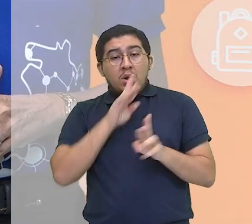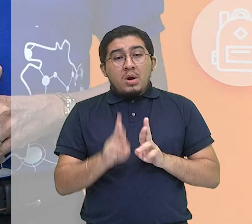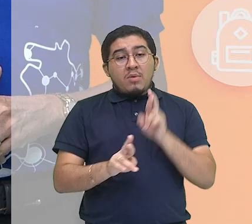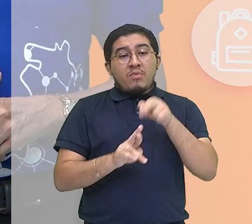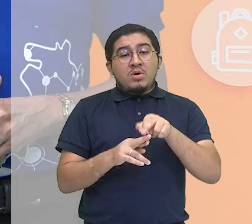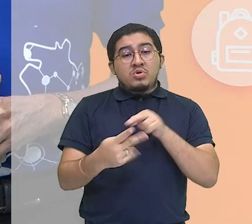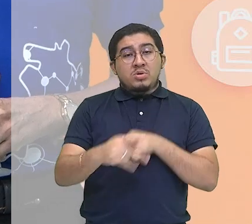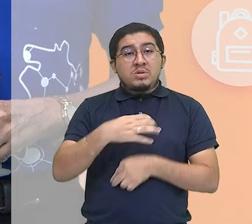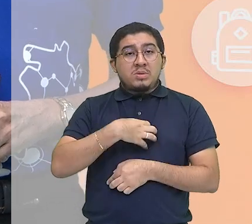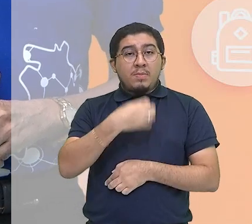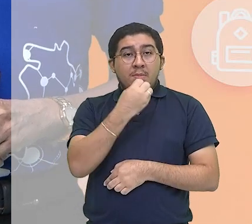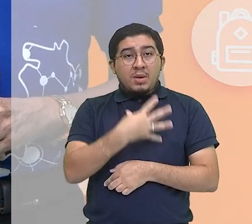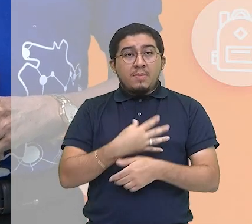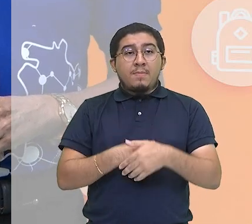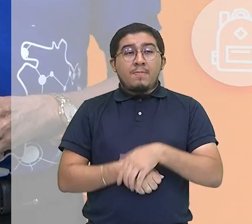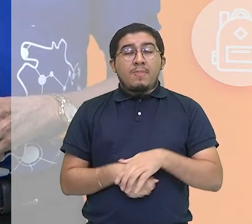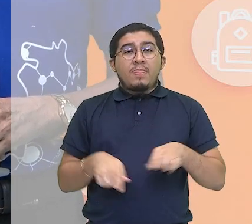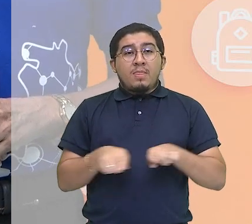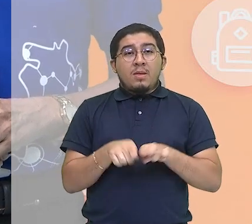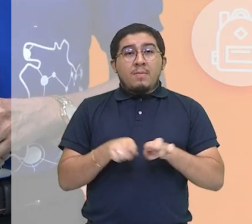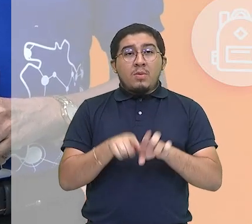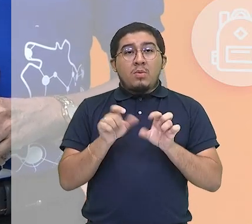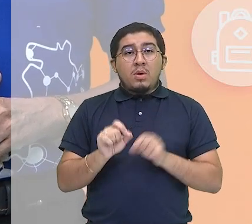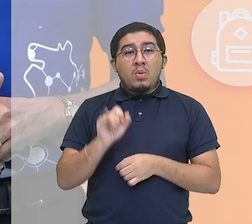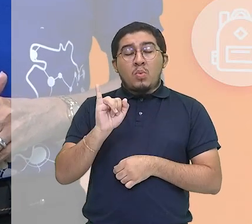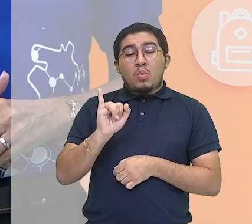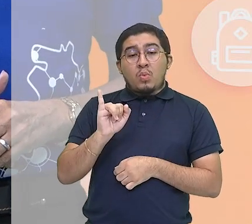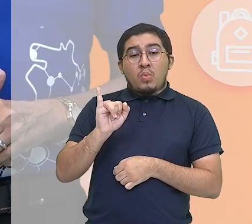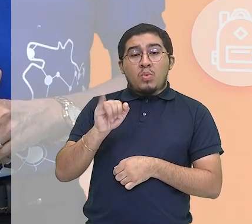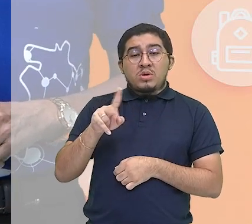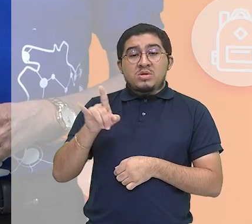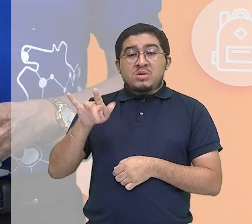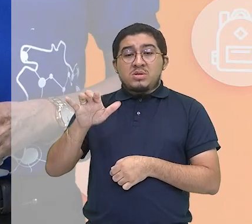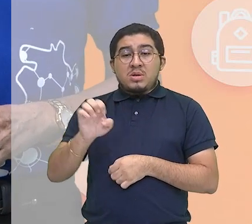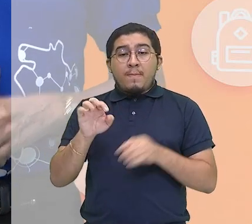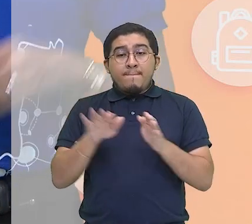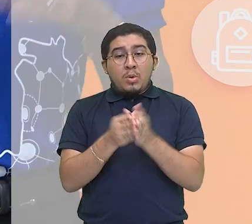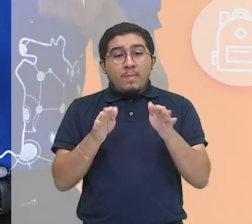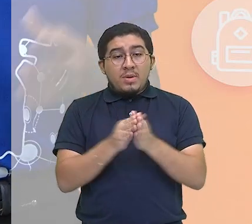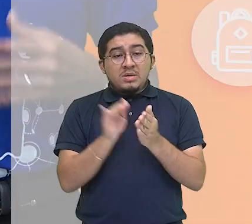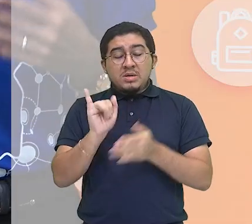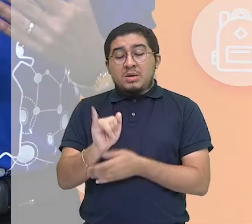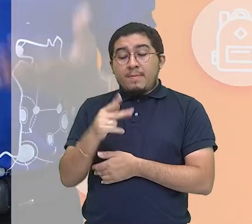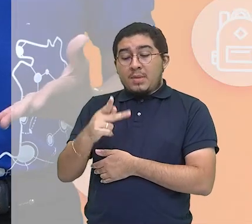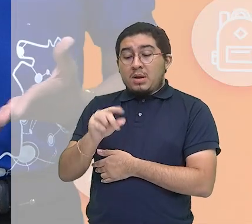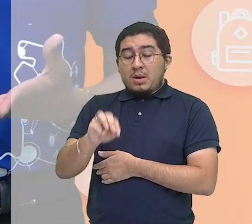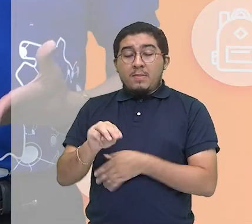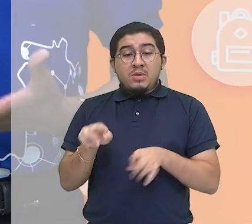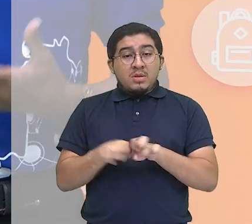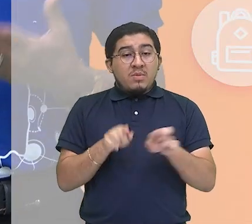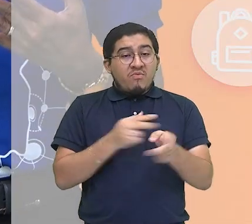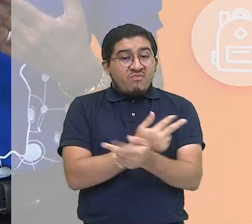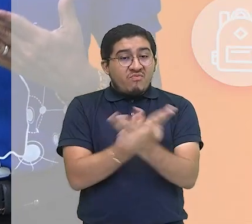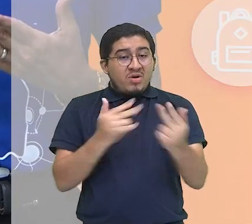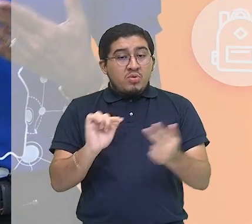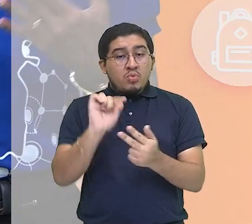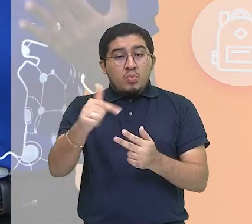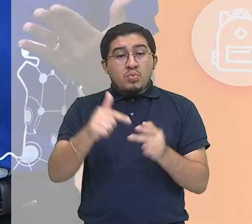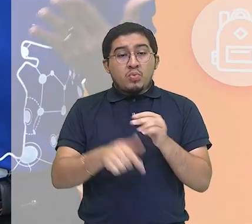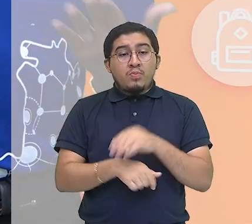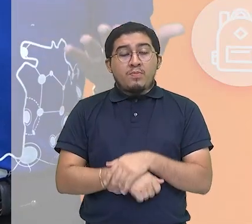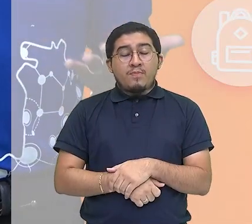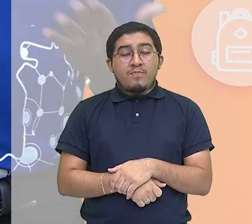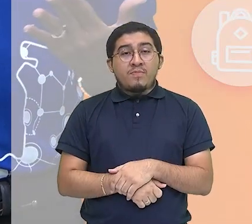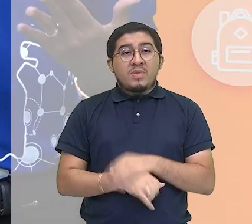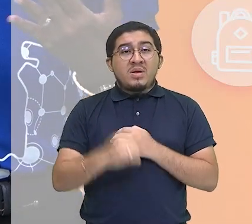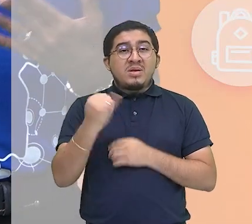seu bem-estar. O índice de pobreza multidimensional, o IPM, dentre outros. Para os